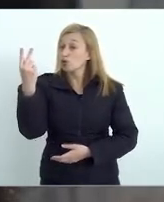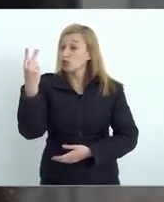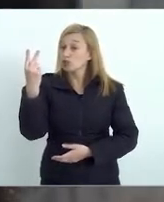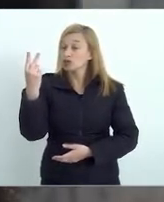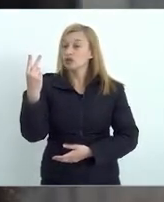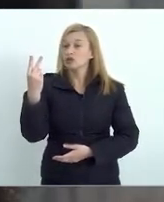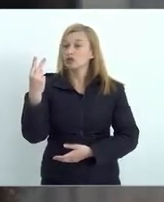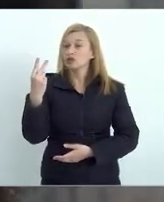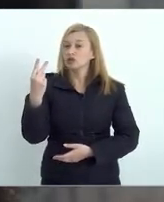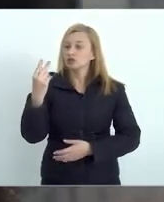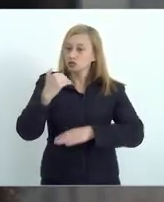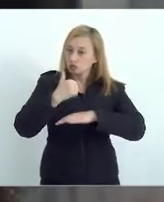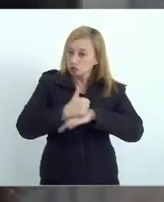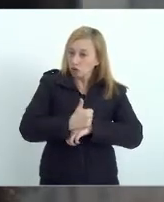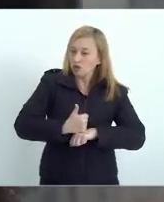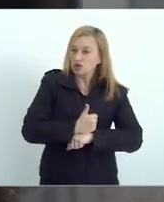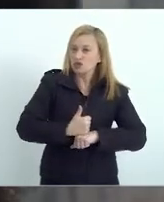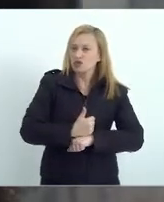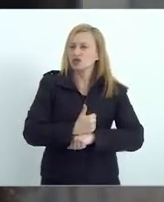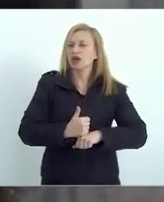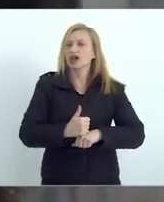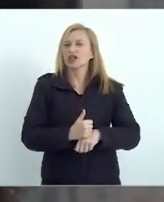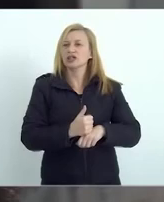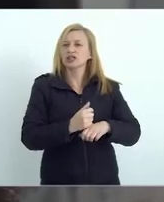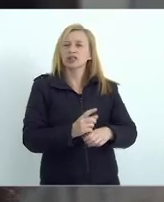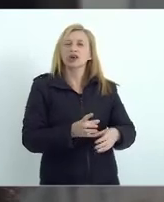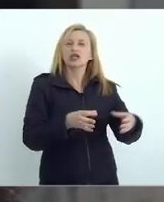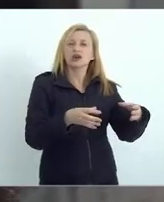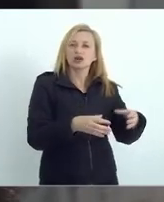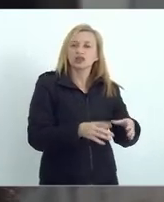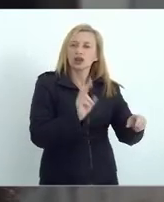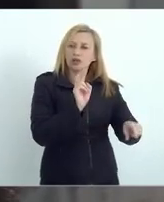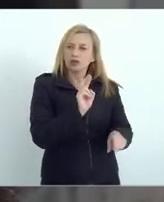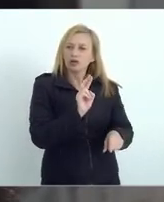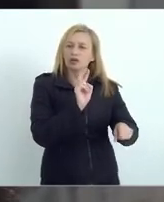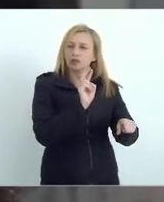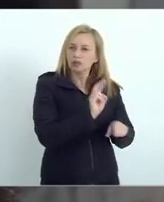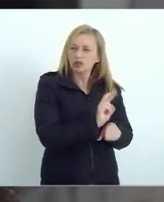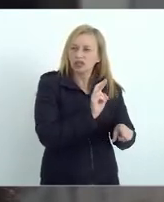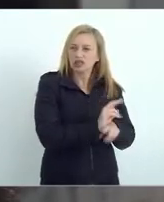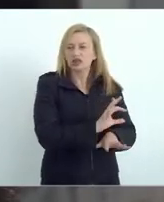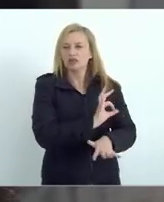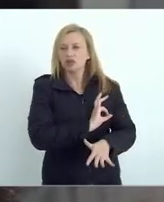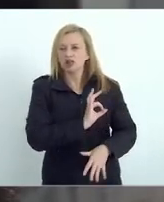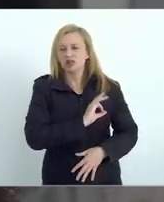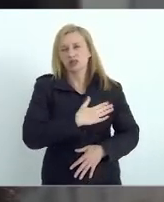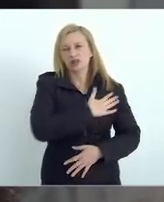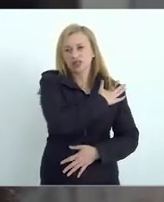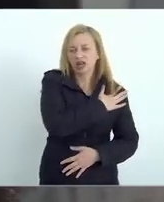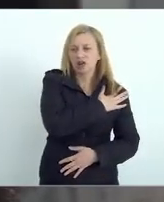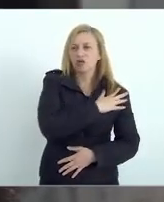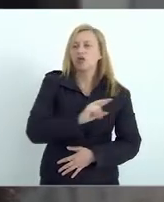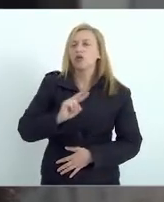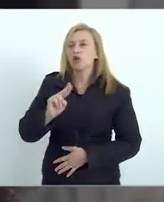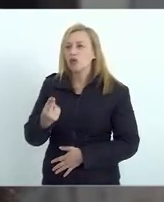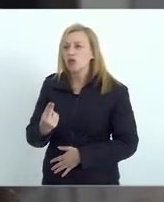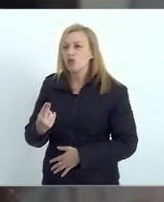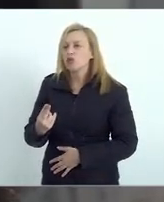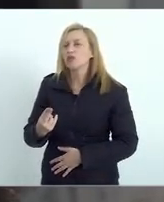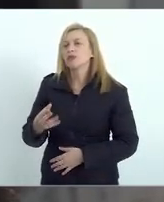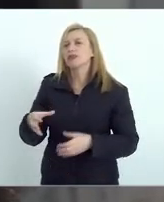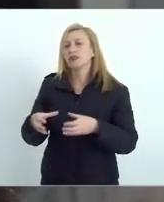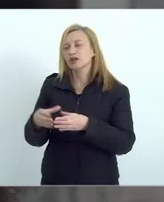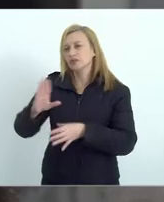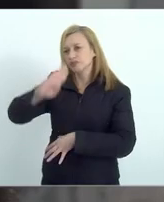combatentes sejam em defesa da polícia militar e da sociedade seja um defesa seja Caminhando